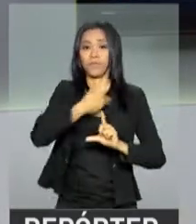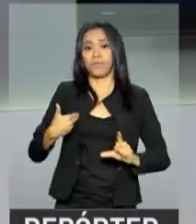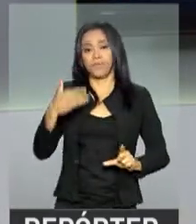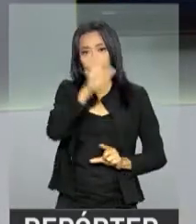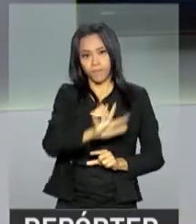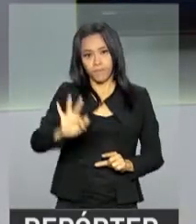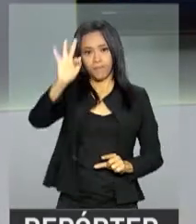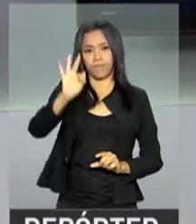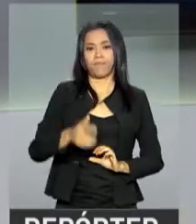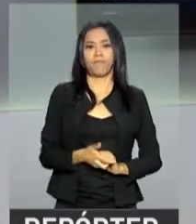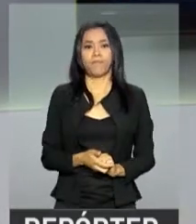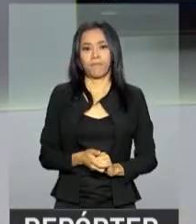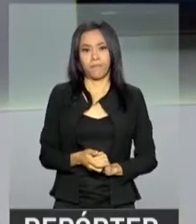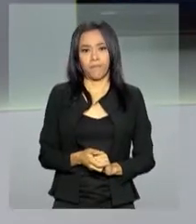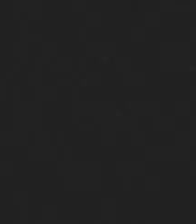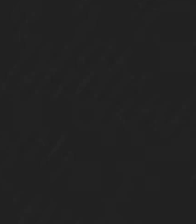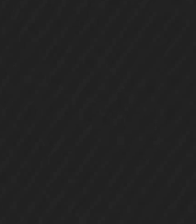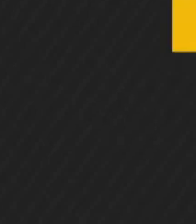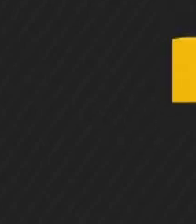a tv do governo federal